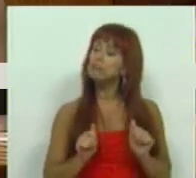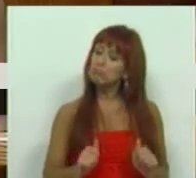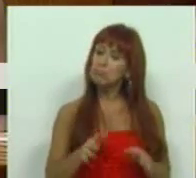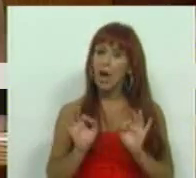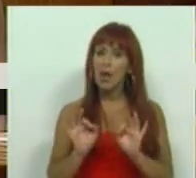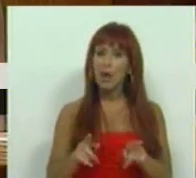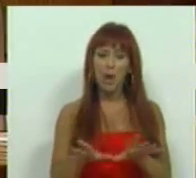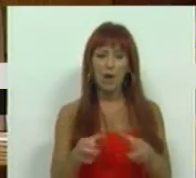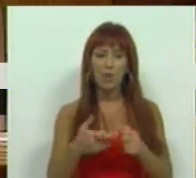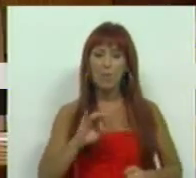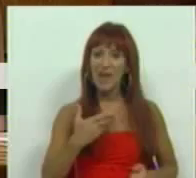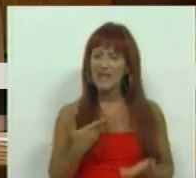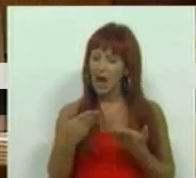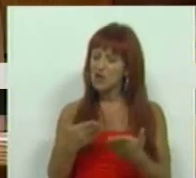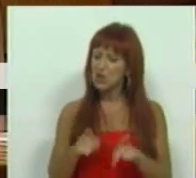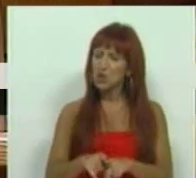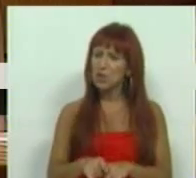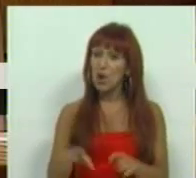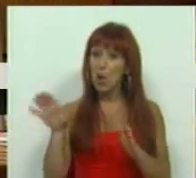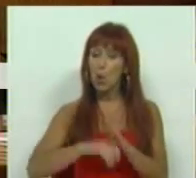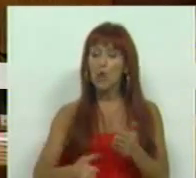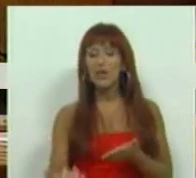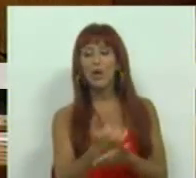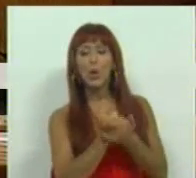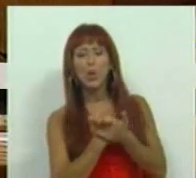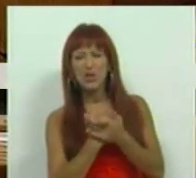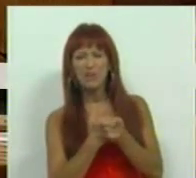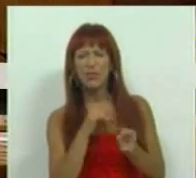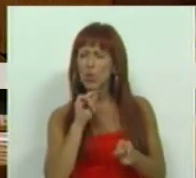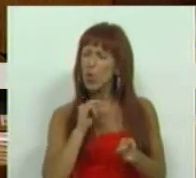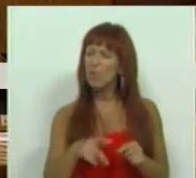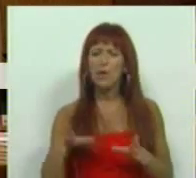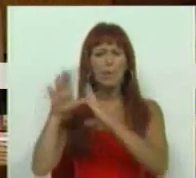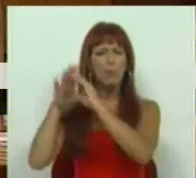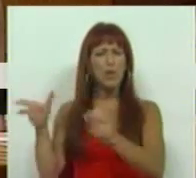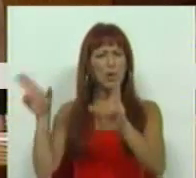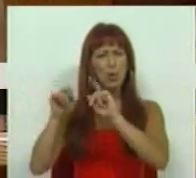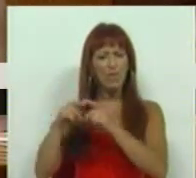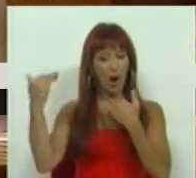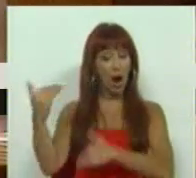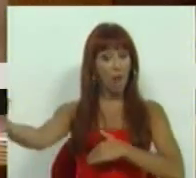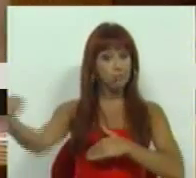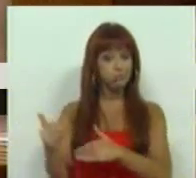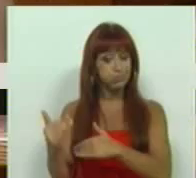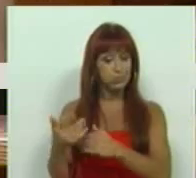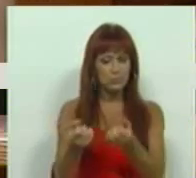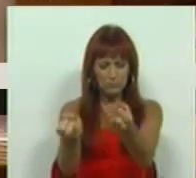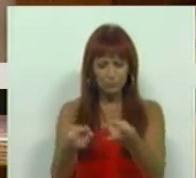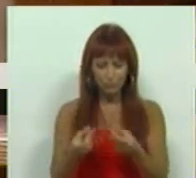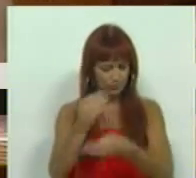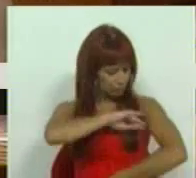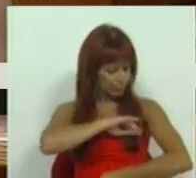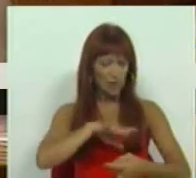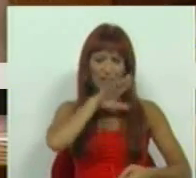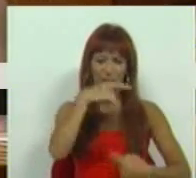beneplácito da bancada do PSD, a chamada condição de recursos, isto é, um novo modelo mais restritivo de contabilização de rendimentos